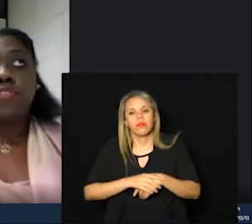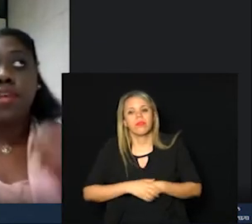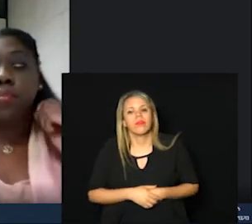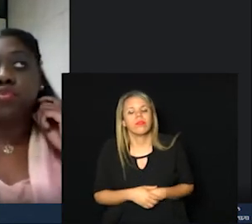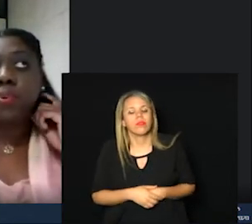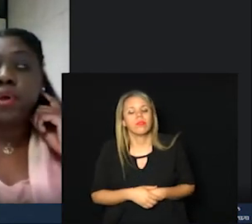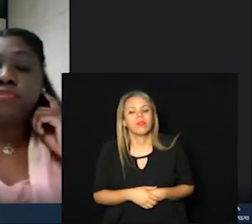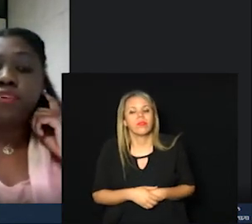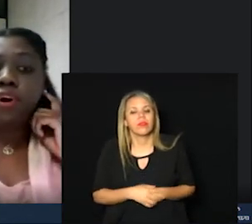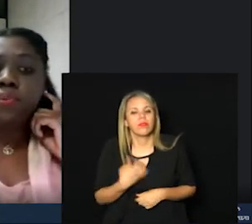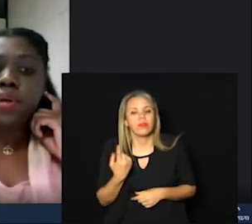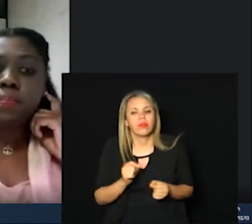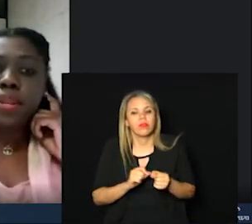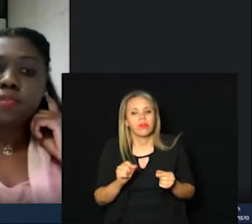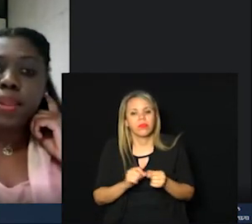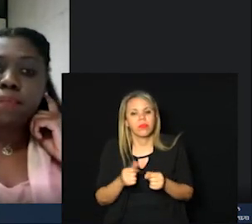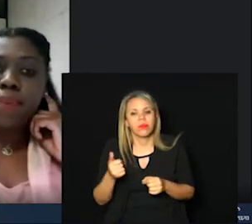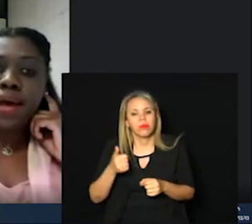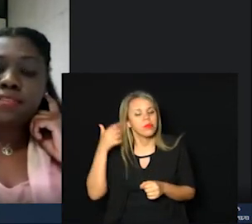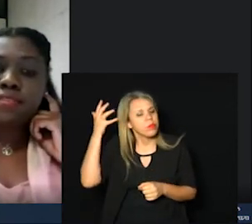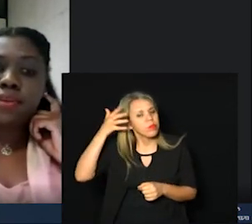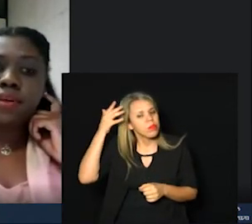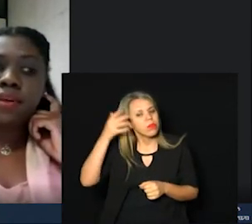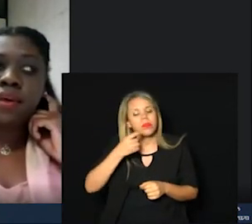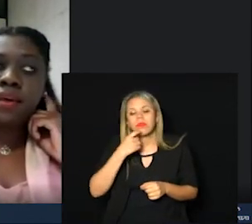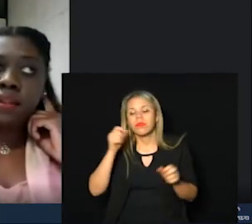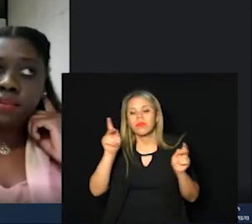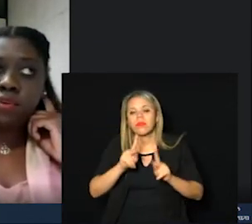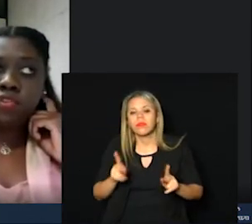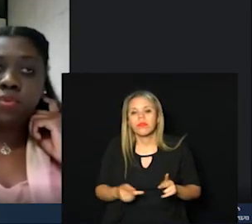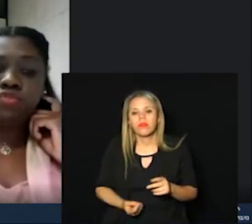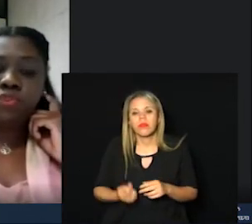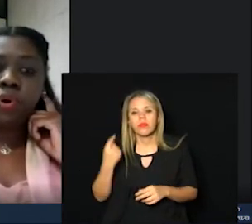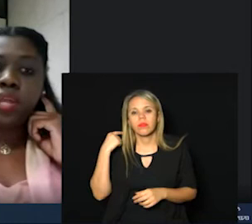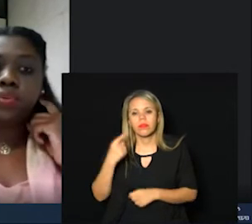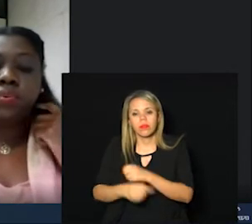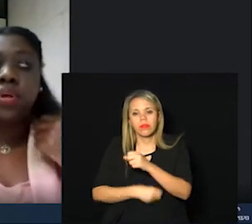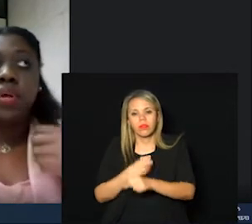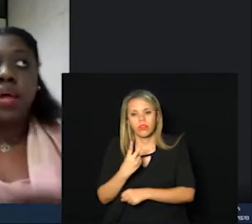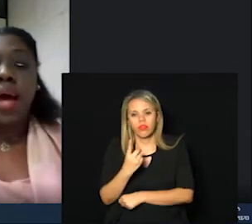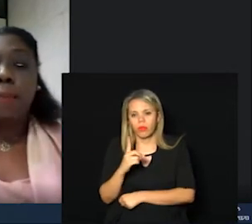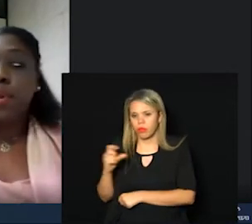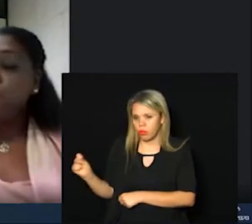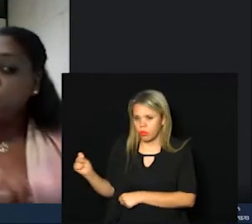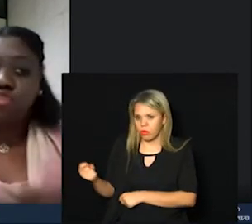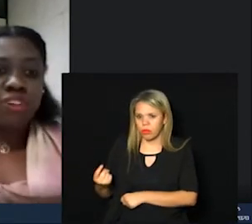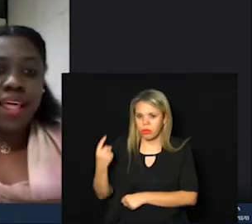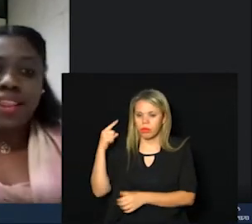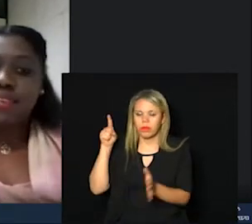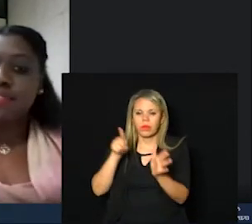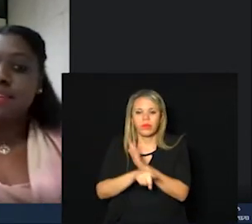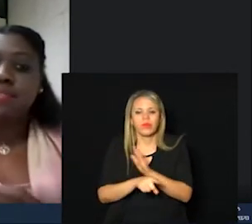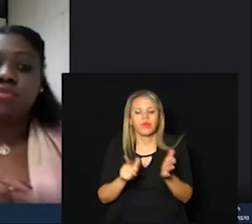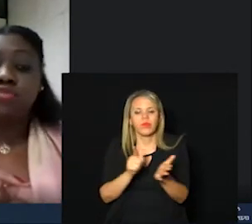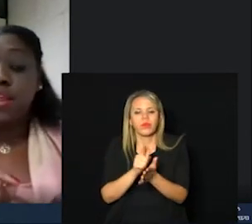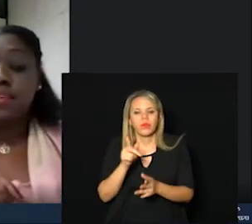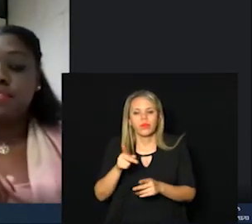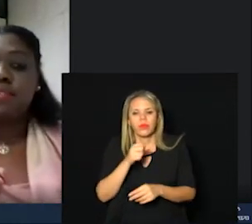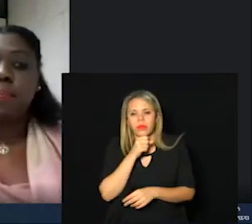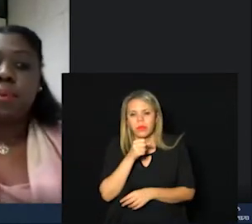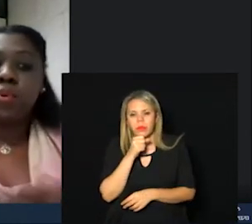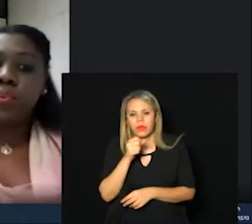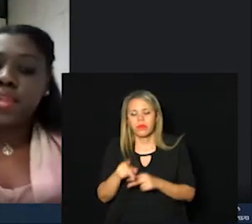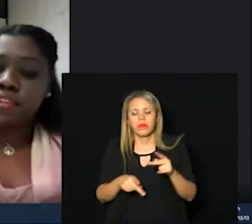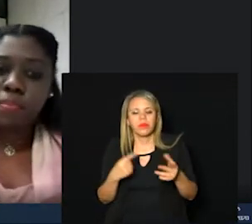nós fizemos o primeiro fórum Campinas pela Paz, em 2018, a pergunta dos